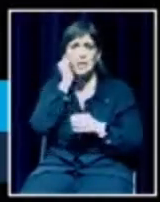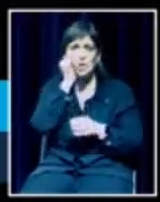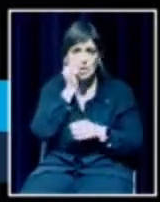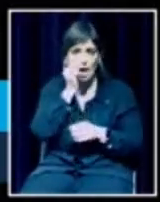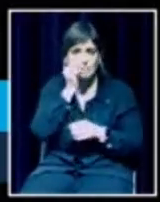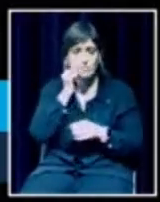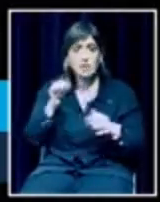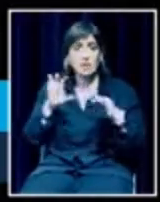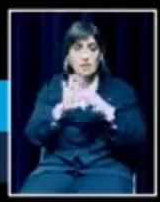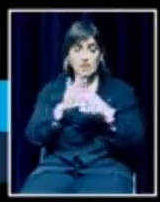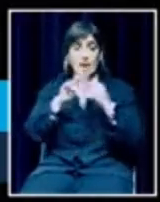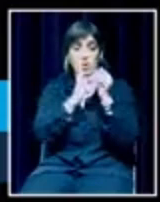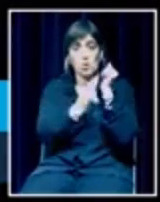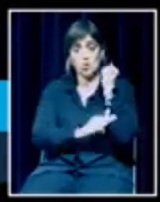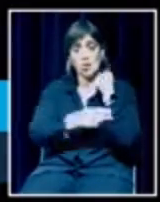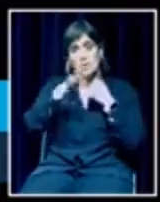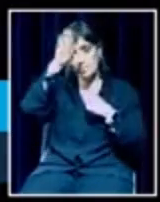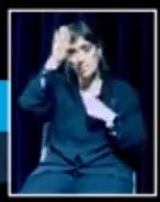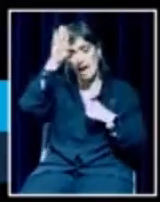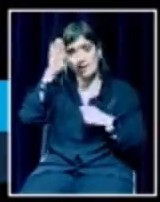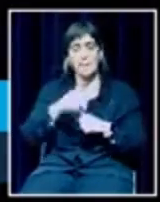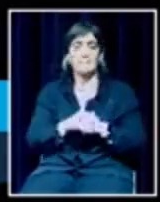no conselho de Braga